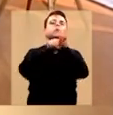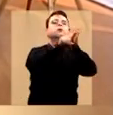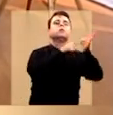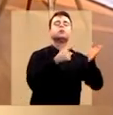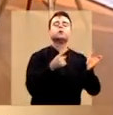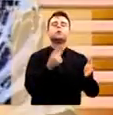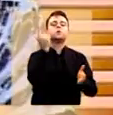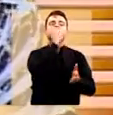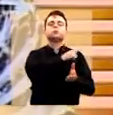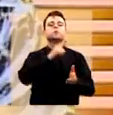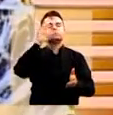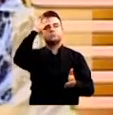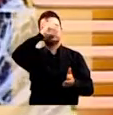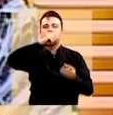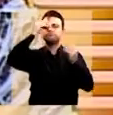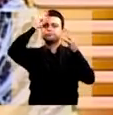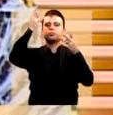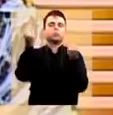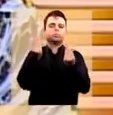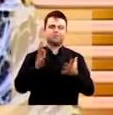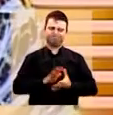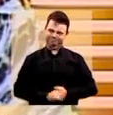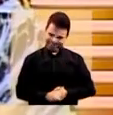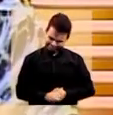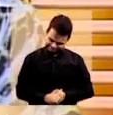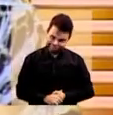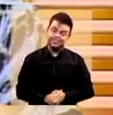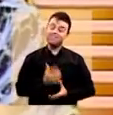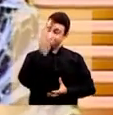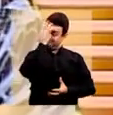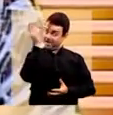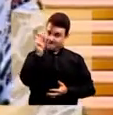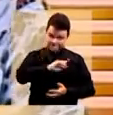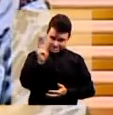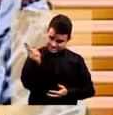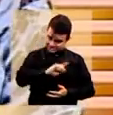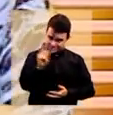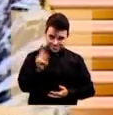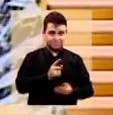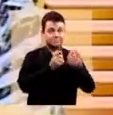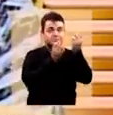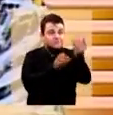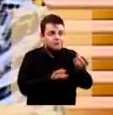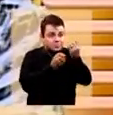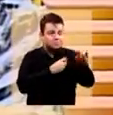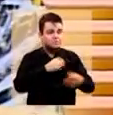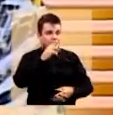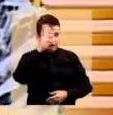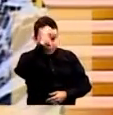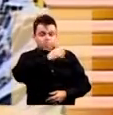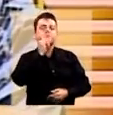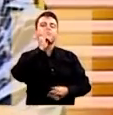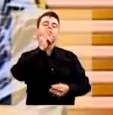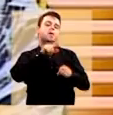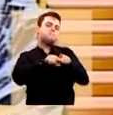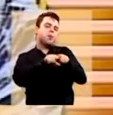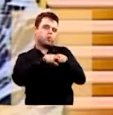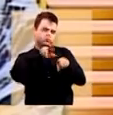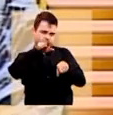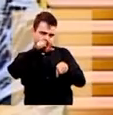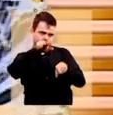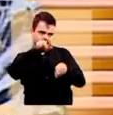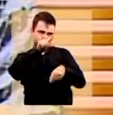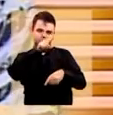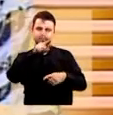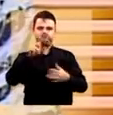Cecília? Olha, não é fácil. Por quê? Para chegar a informação nos nossos irmãos, sim,